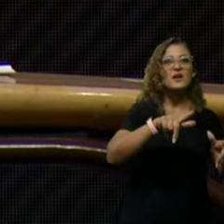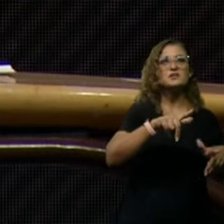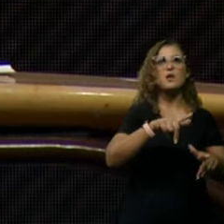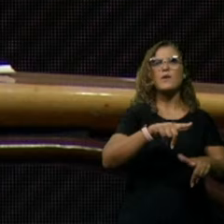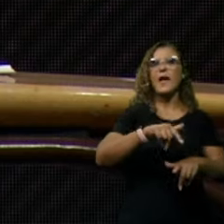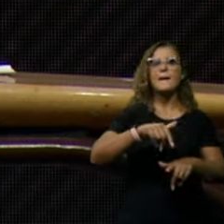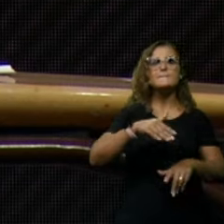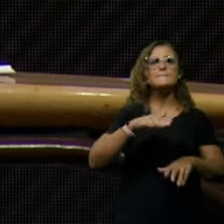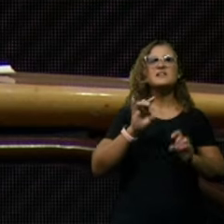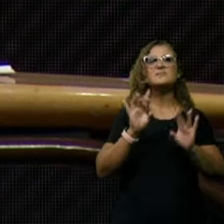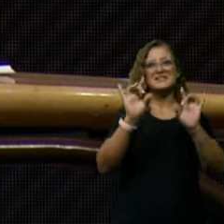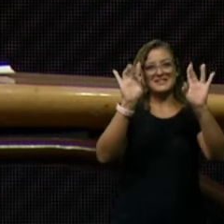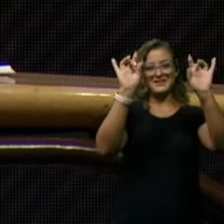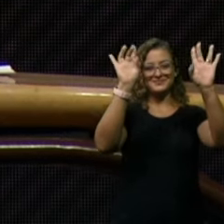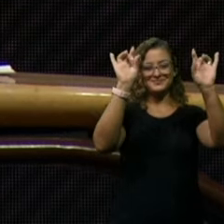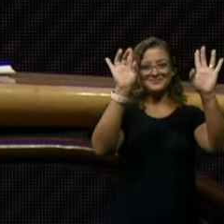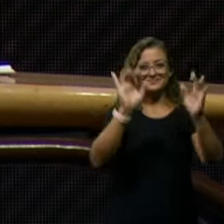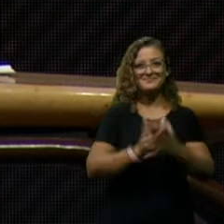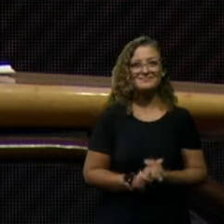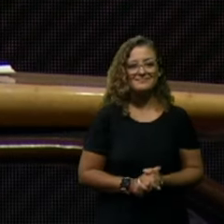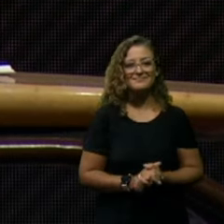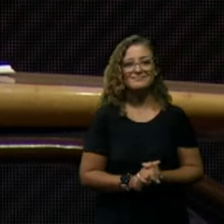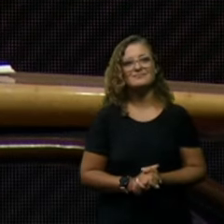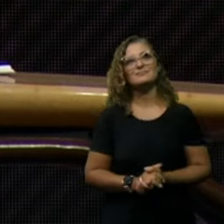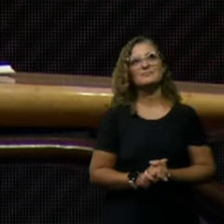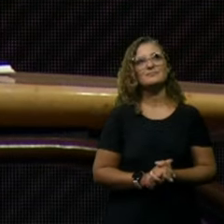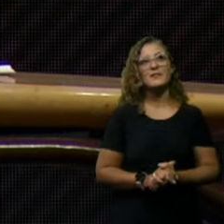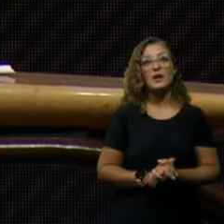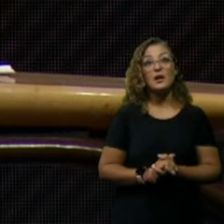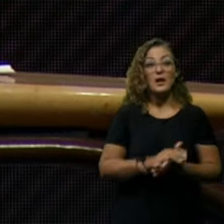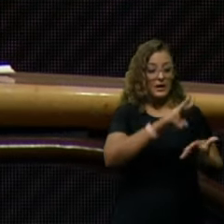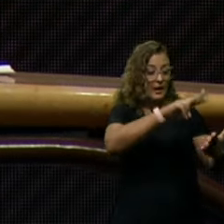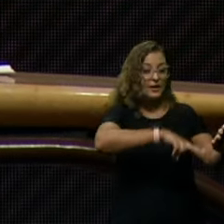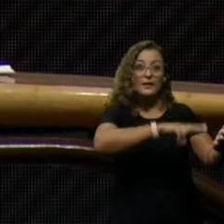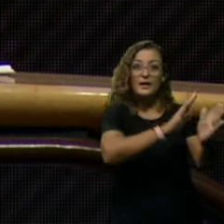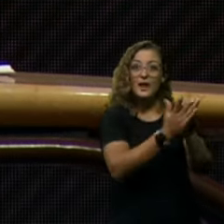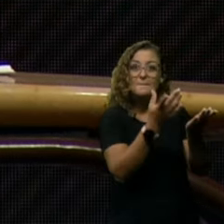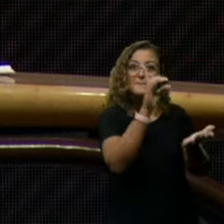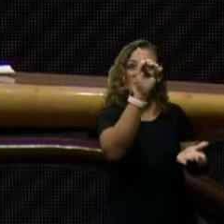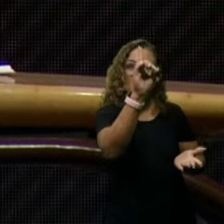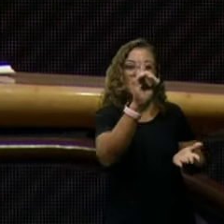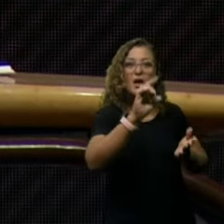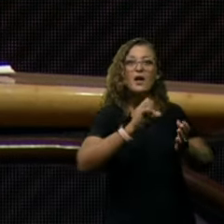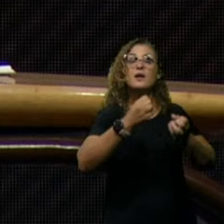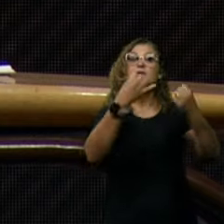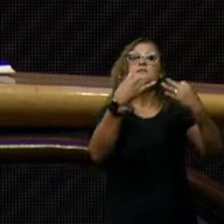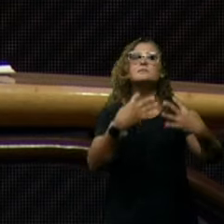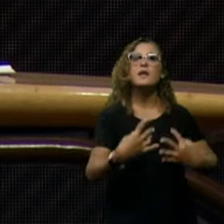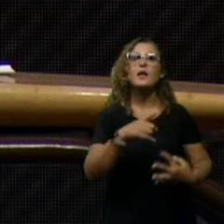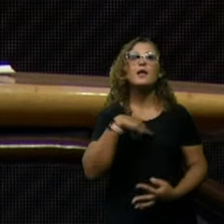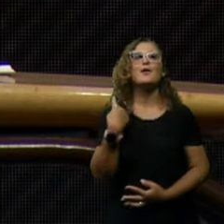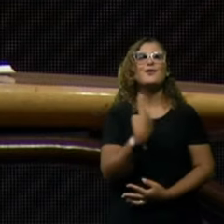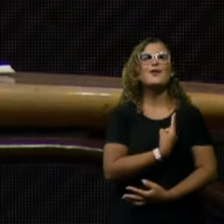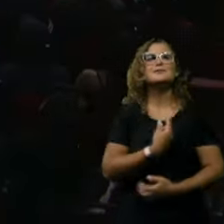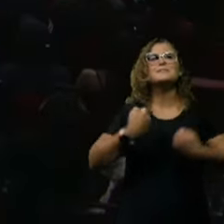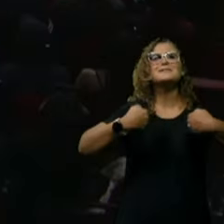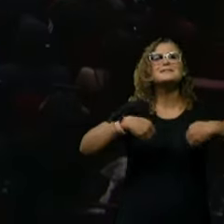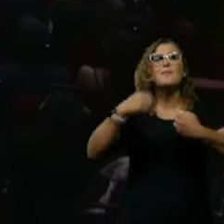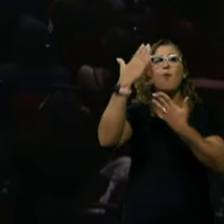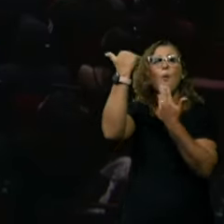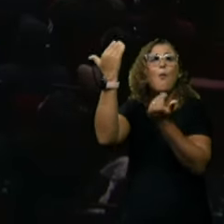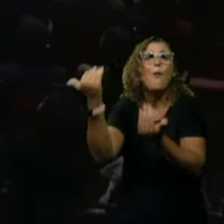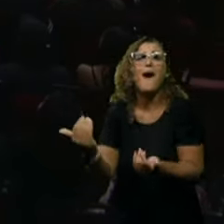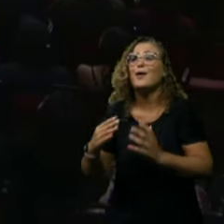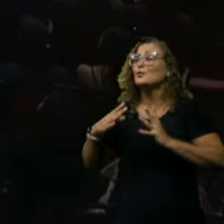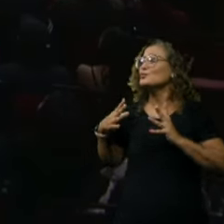texto que nós falamos aqui está falando que nós devemos honrar ao Senhor com tudo aquilo que nós tem agora querido